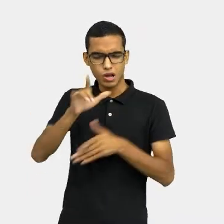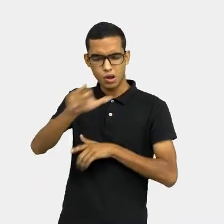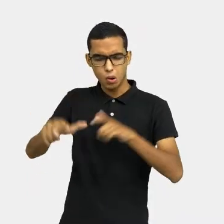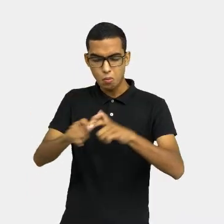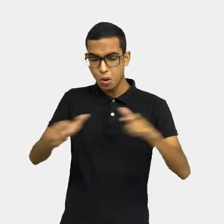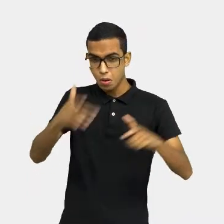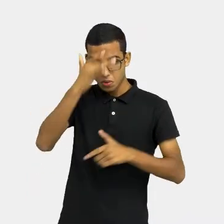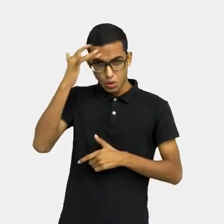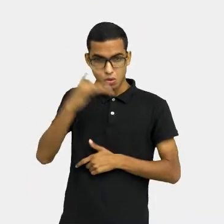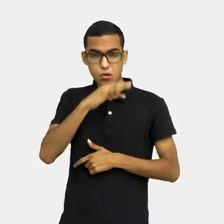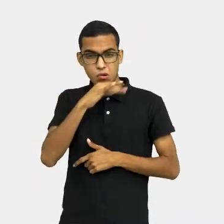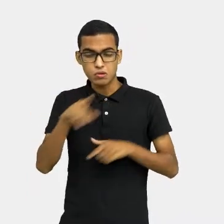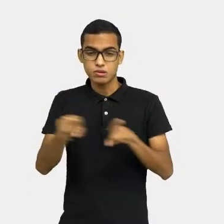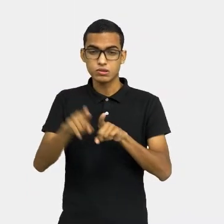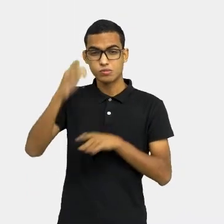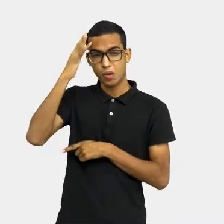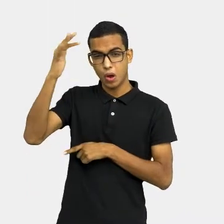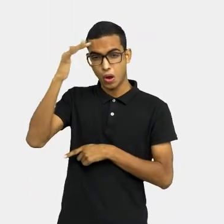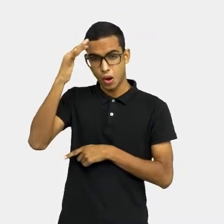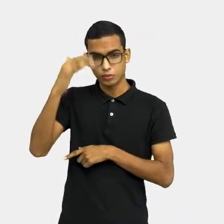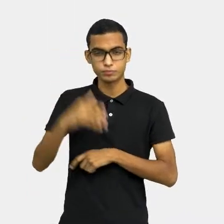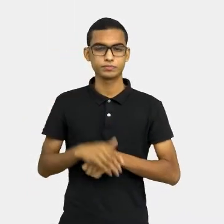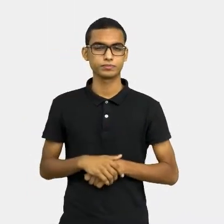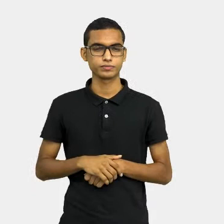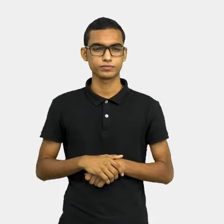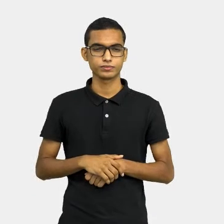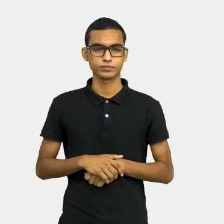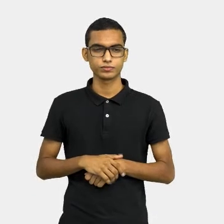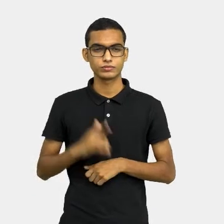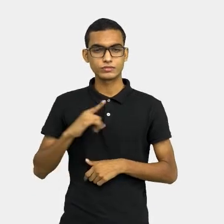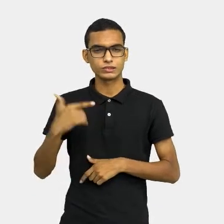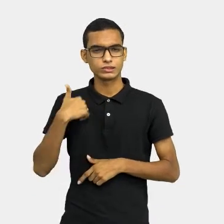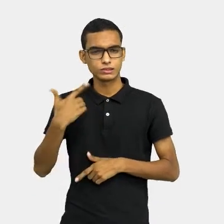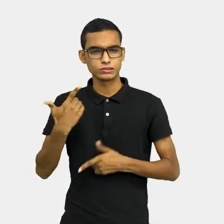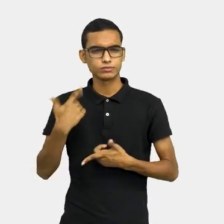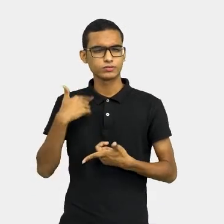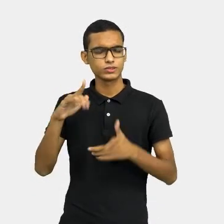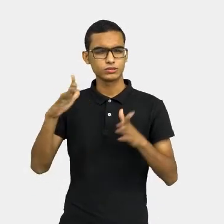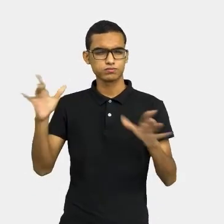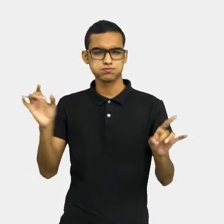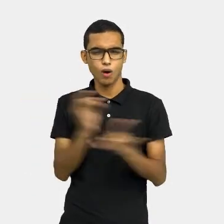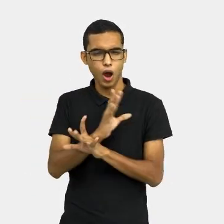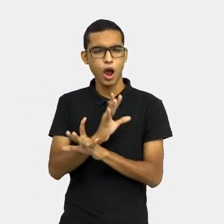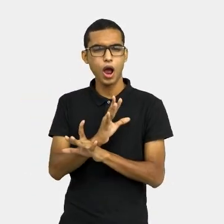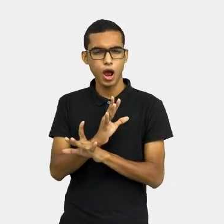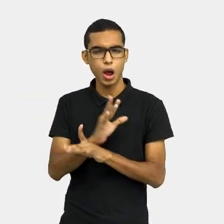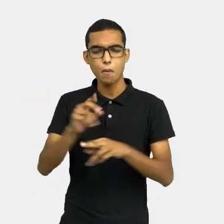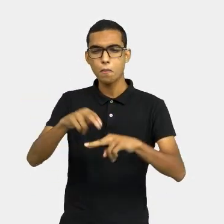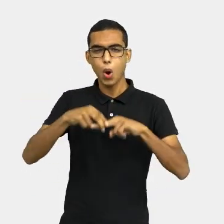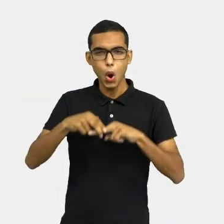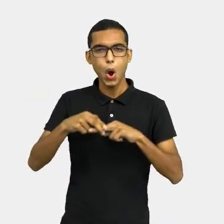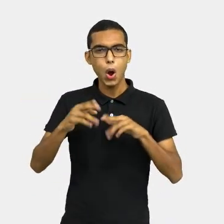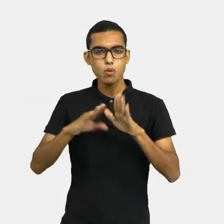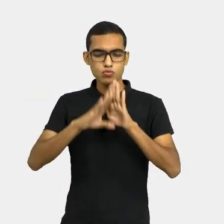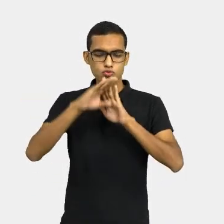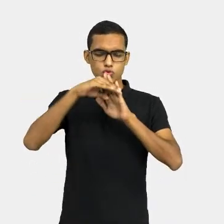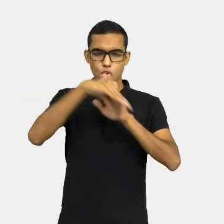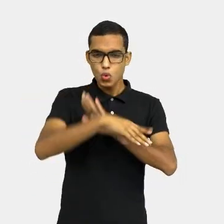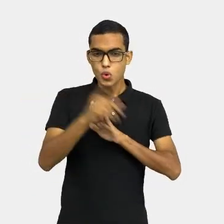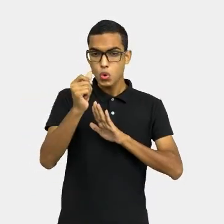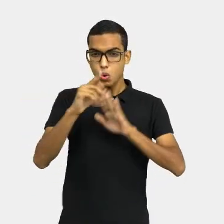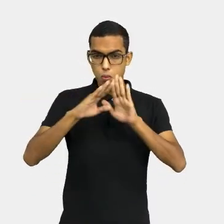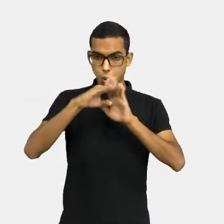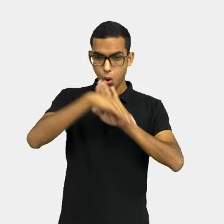alguns de ilusão. Vai já chegar para vocês aí a segunda parte, tá? Que bruscamente se encerra com a quebra da Bolsa de Nova York. Com a